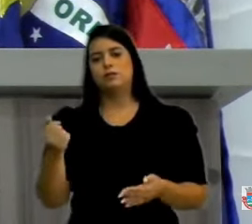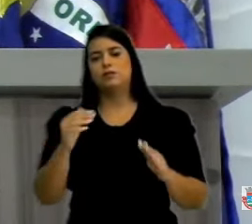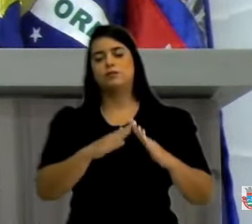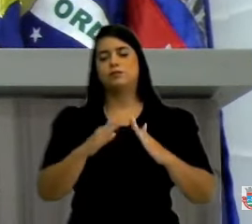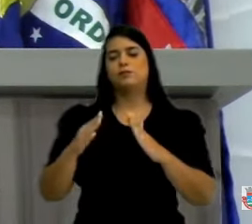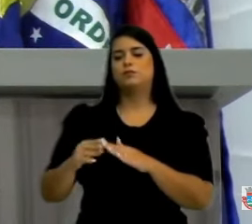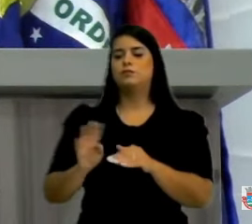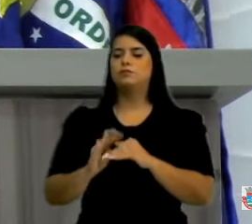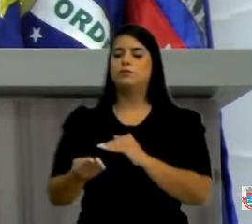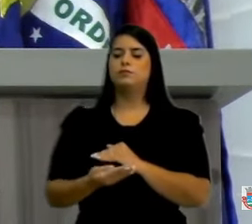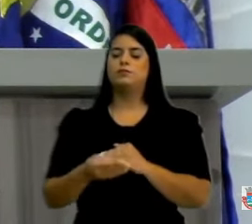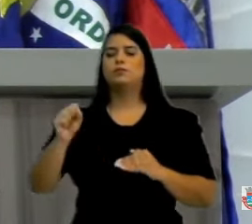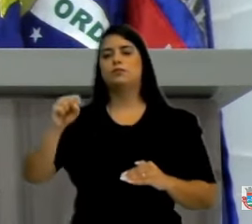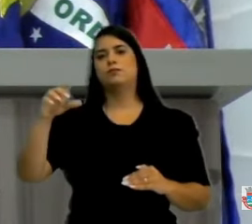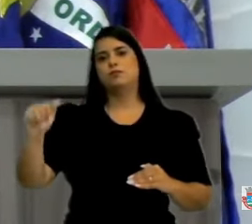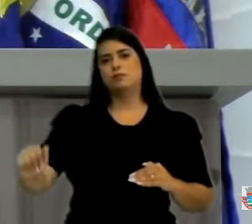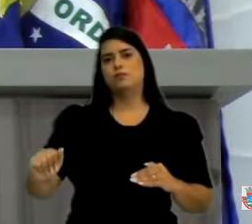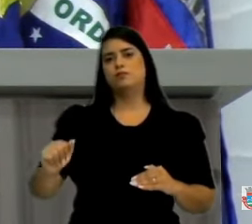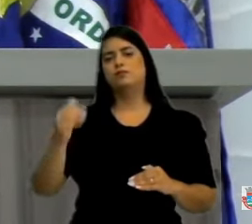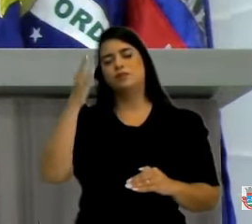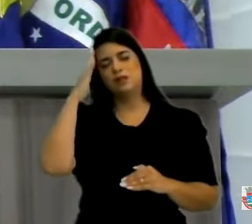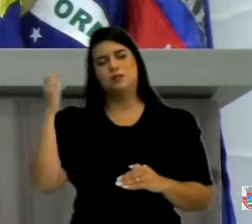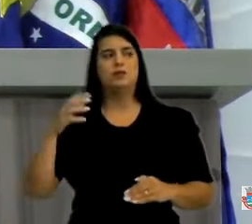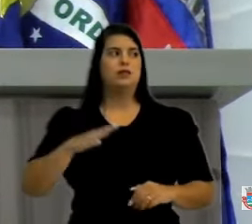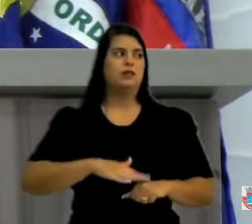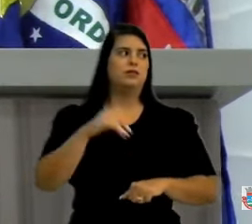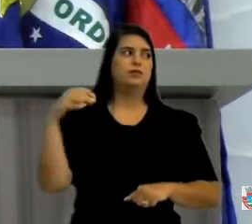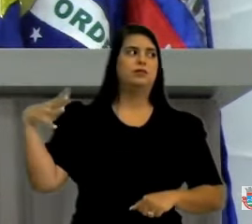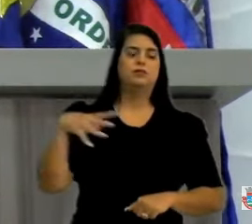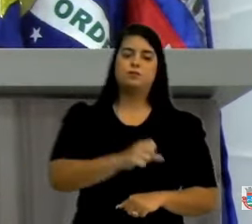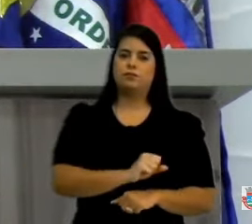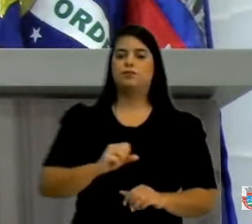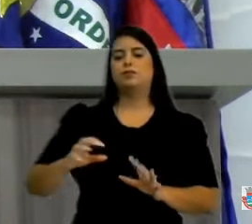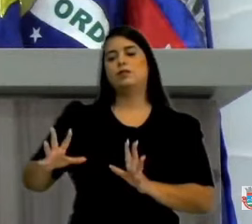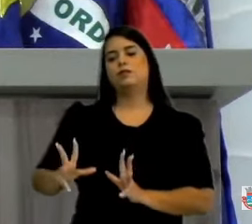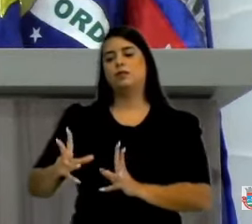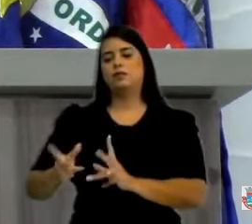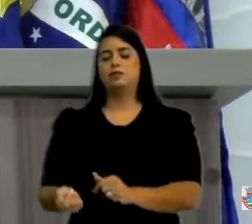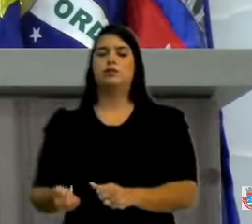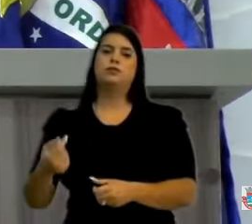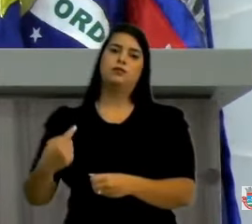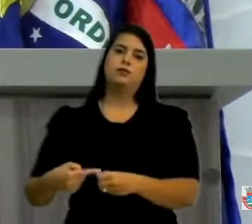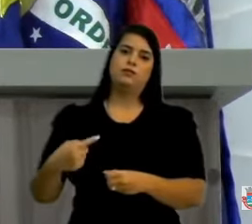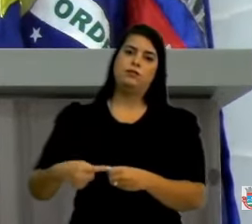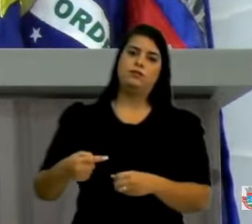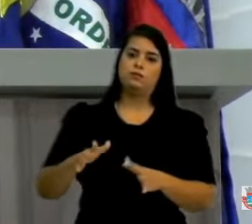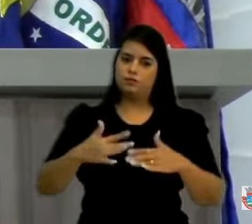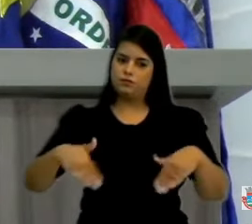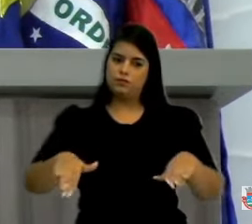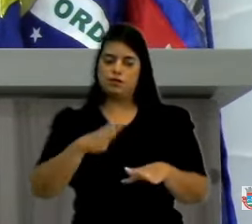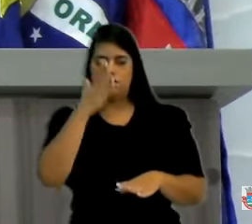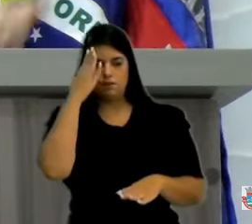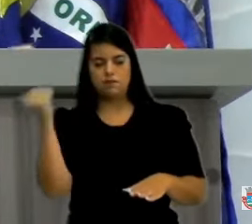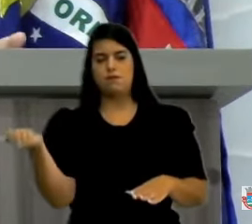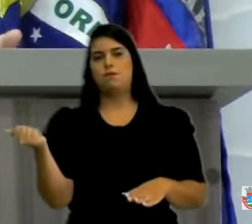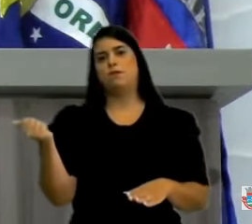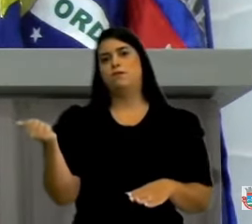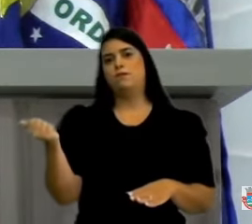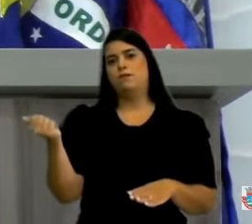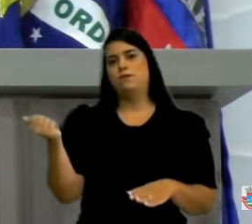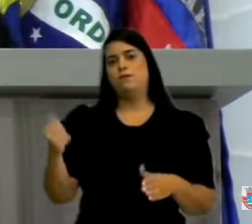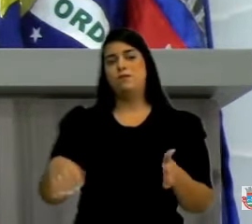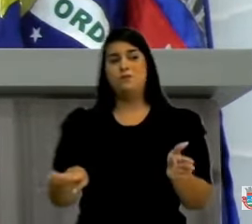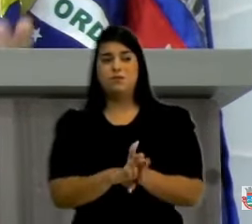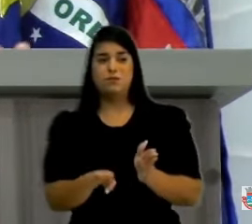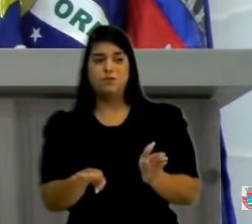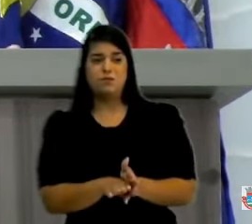Nova, Balança, sabe que é bem mais rápido a limpeza do município. Todo mundo sabe disso. Não adianta a gente, às vezes, chegar aqui